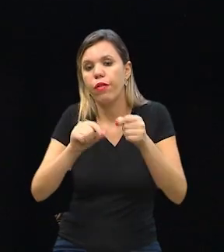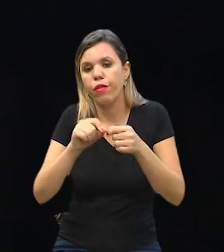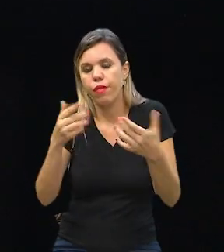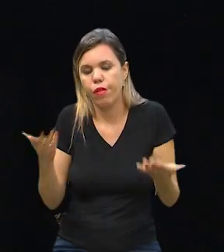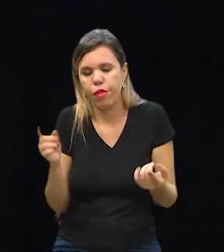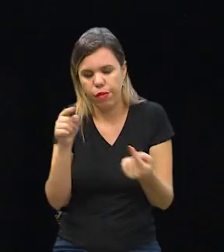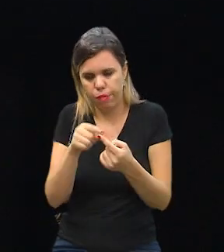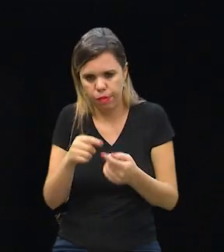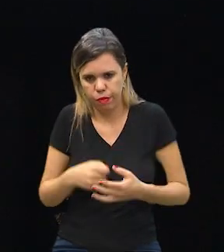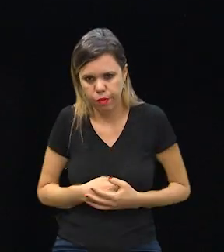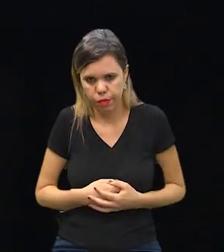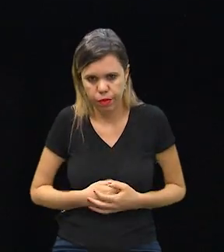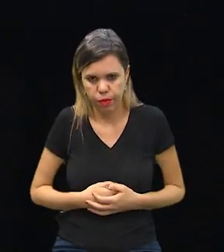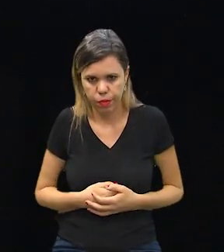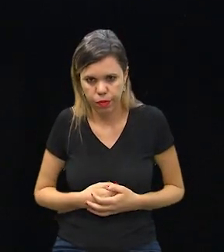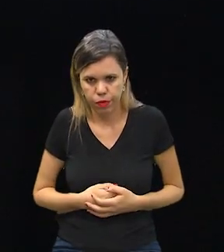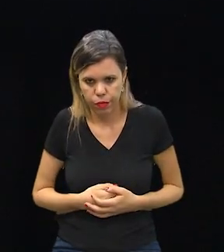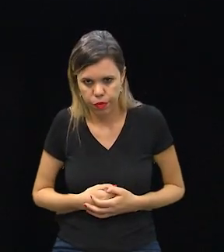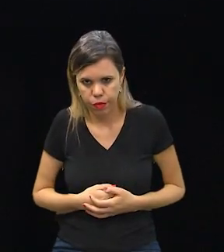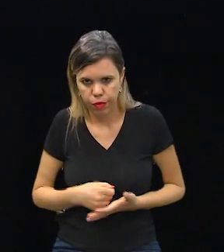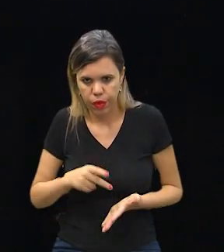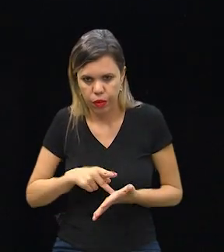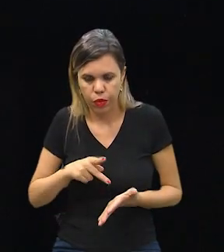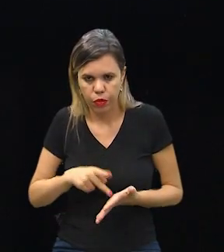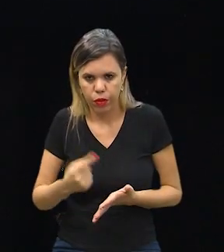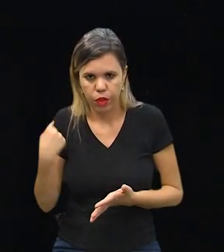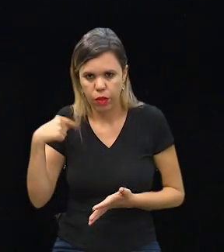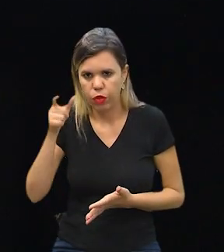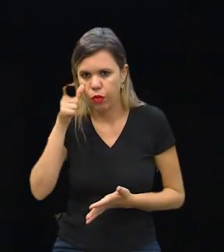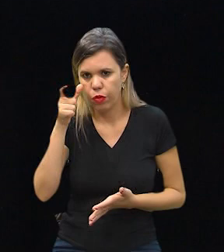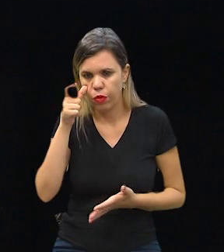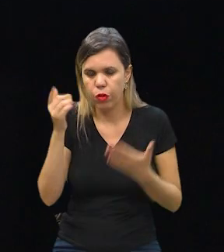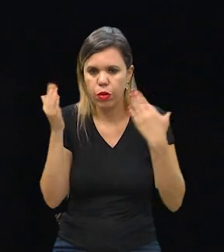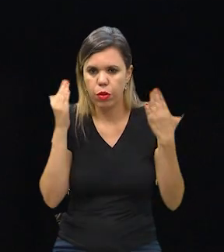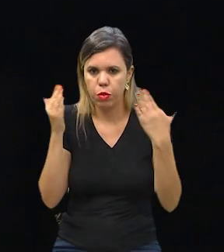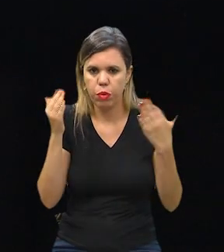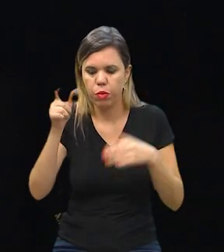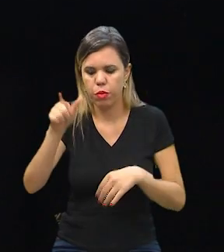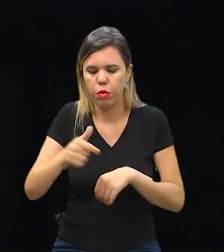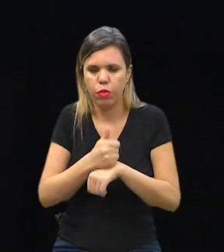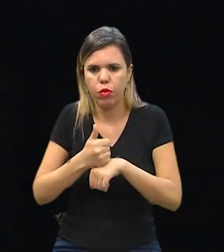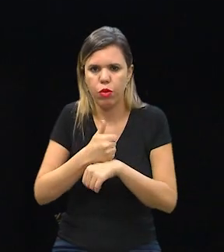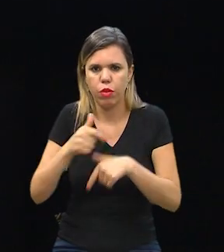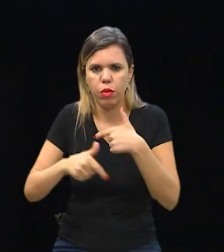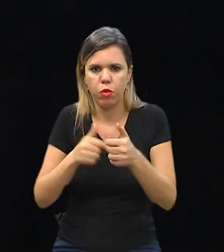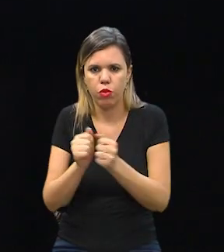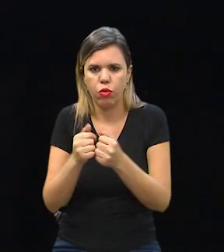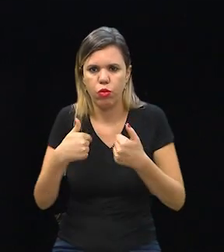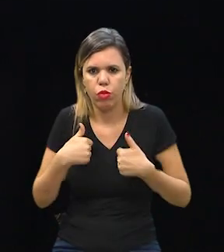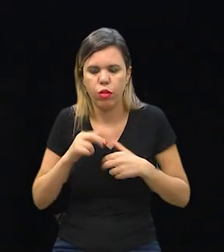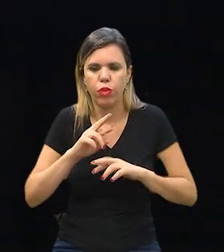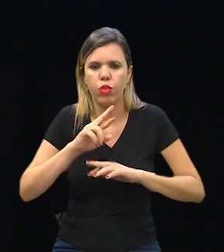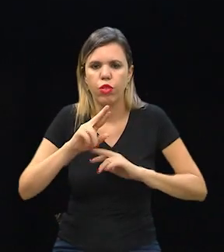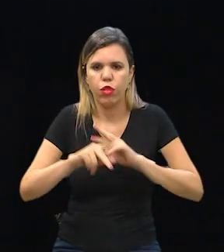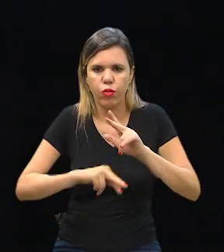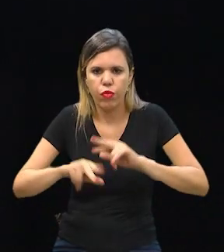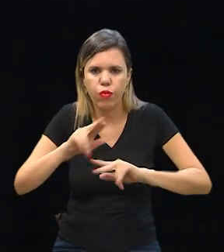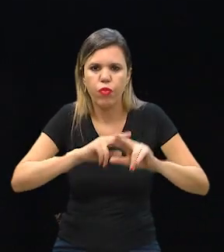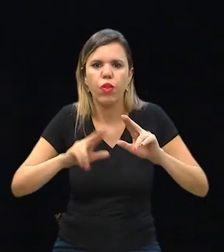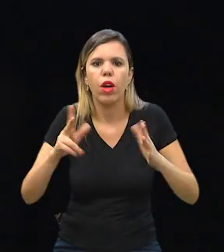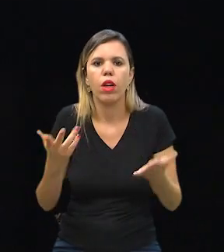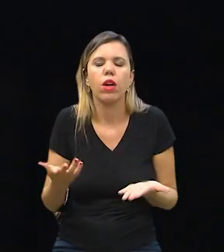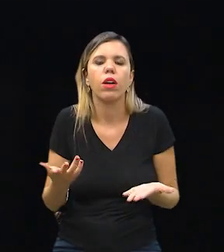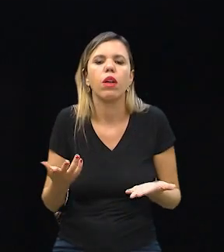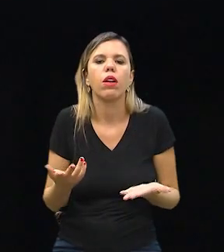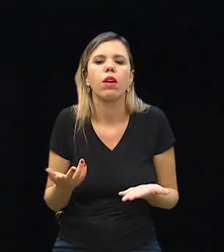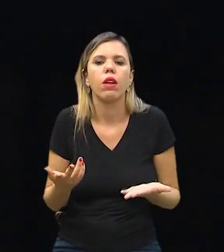pode trabalhar e como vocês trabalham nesse sentido? Na verdade, uma vez eu ouvi de uma psicóloga que trabalhava comigo que